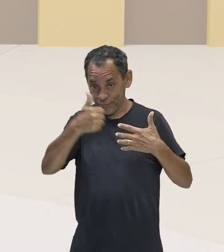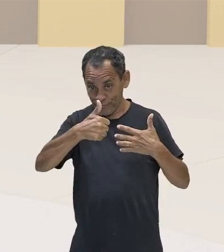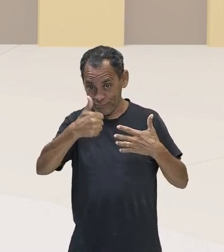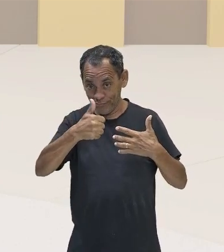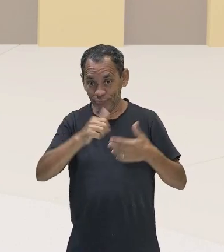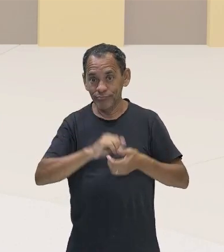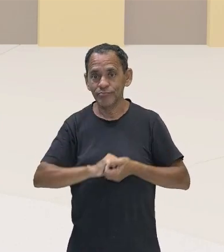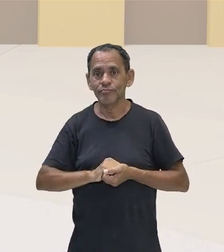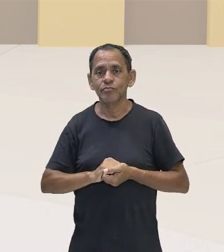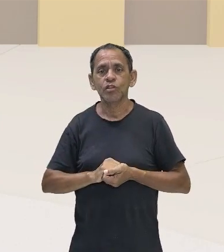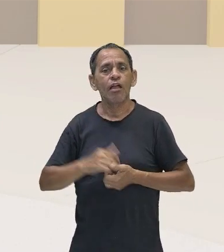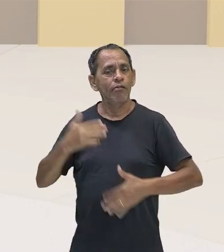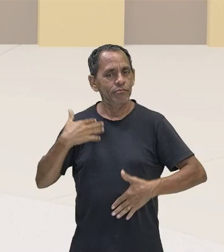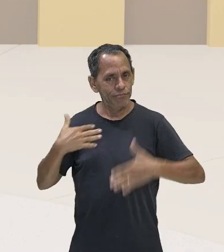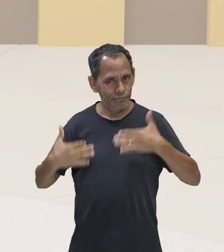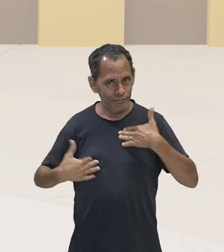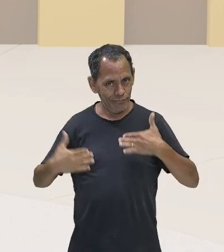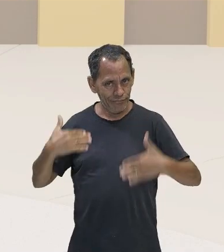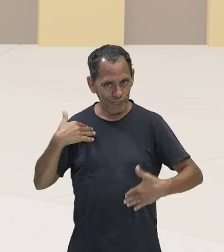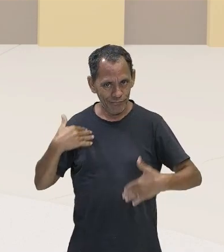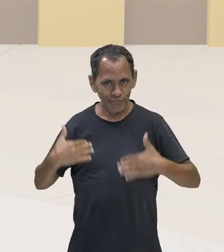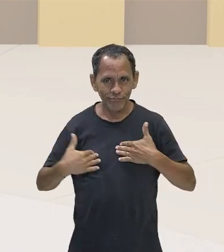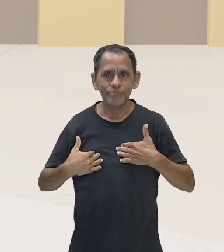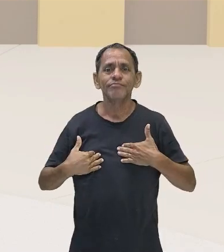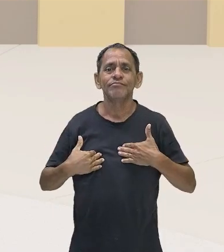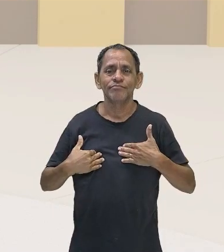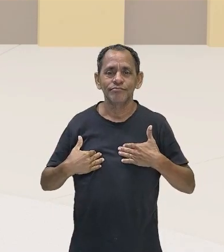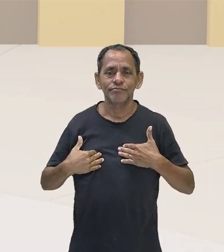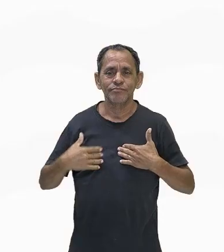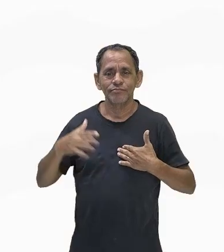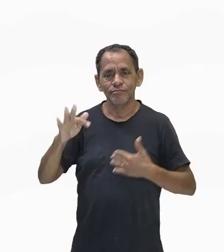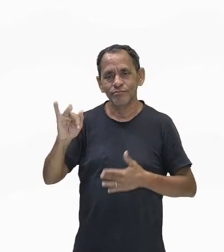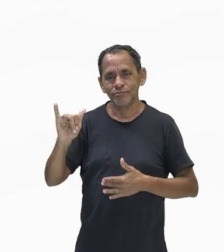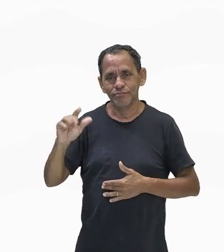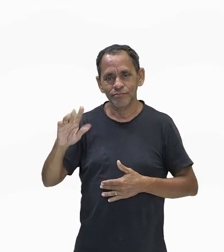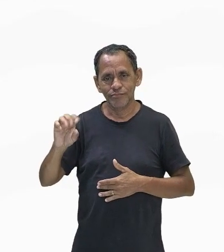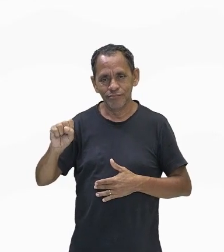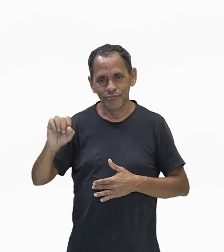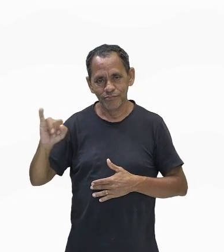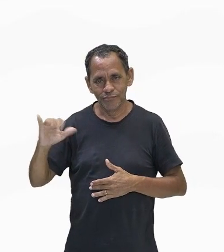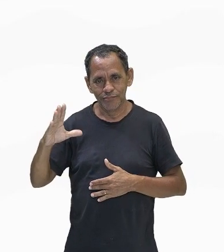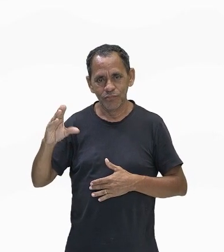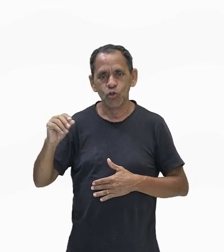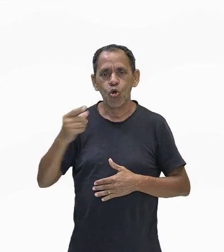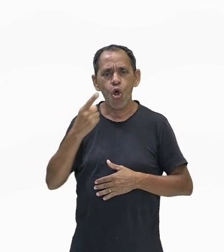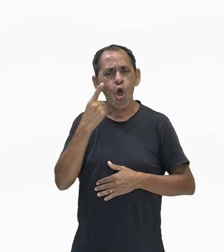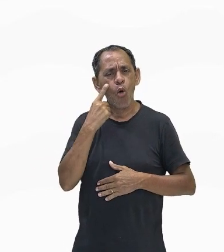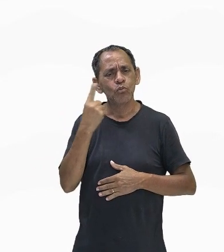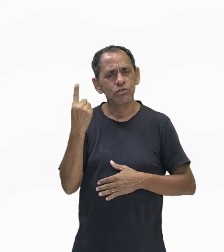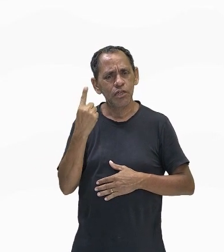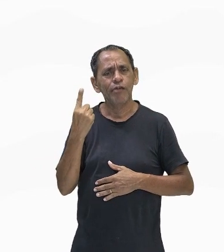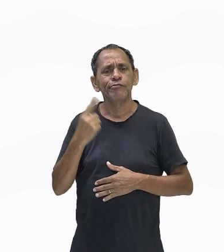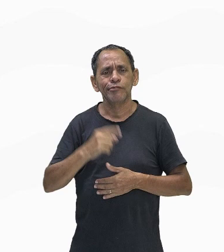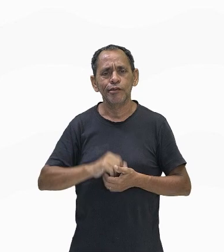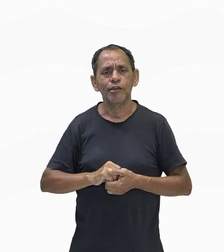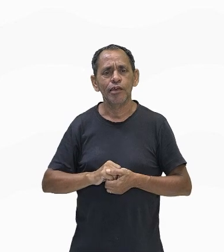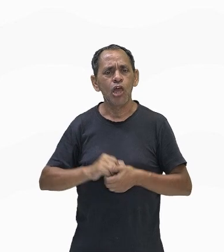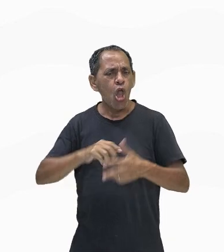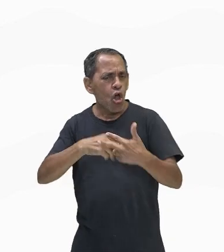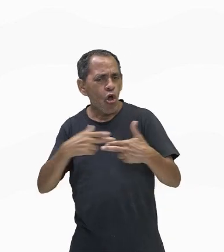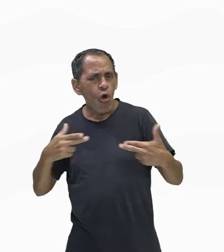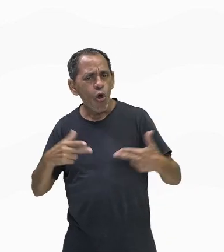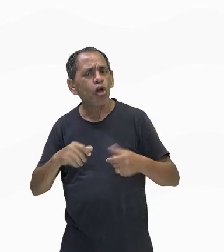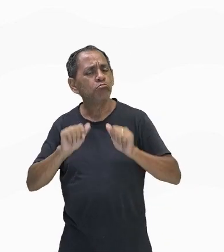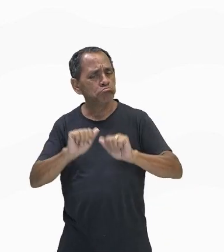o físico, né? Então, o autocuidado físico, vocês observem aqui, coisas que vocês podem fazer